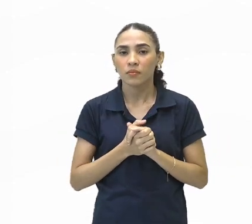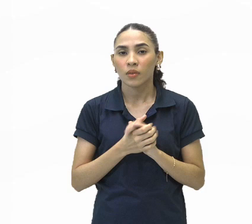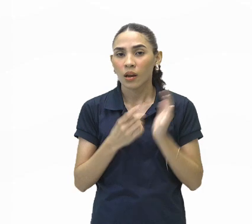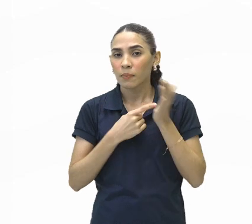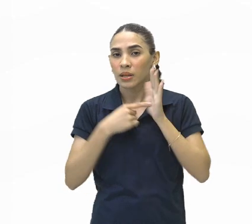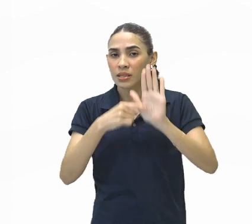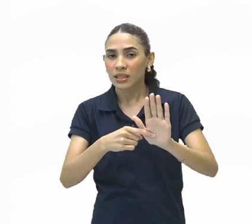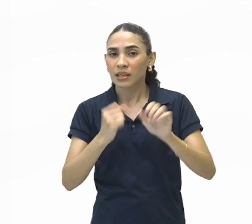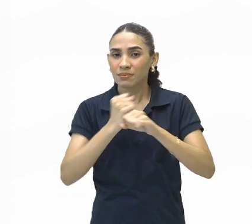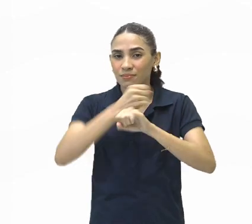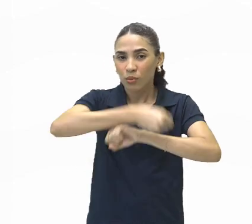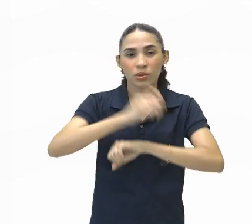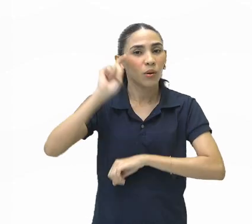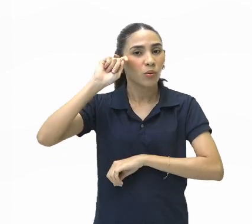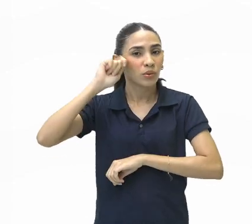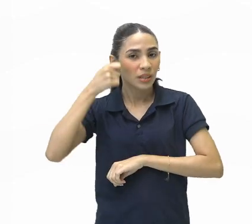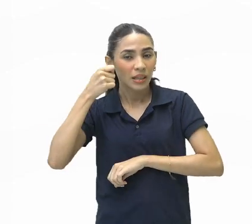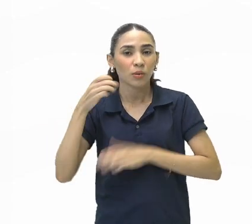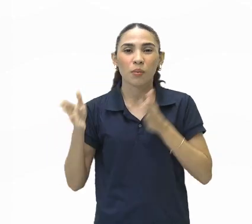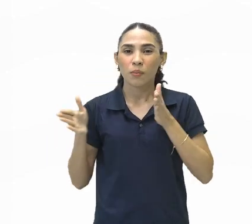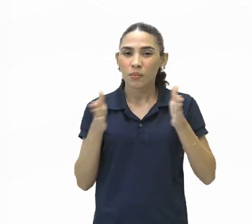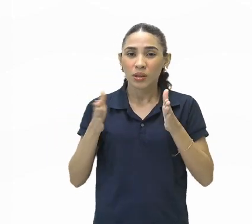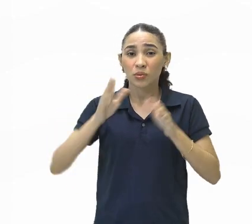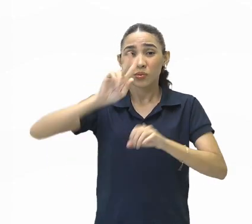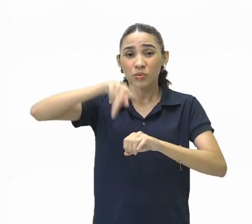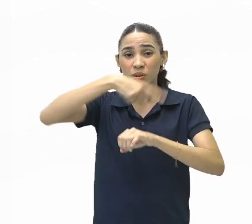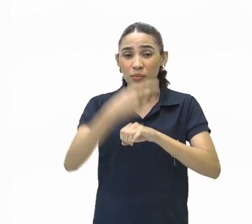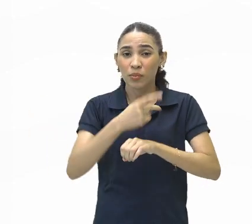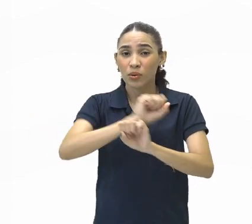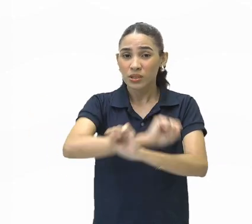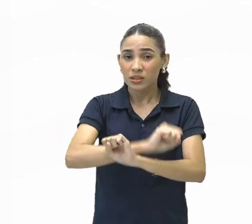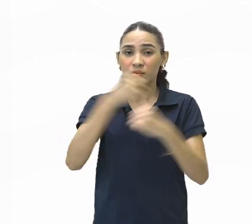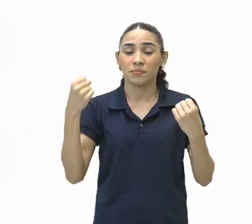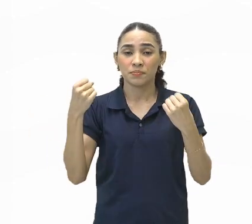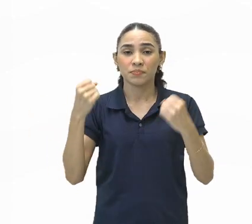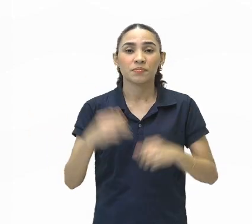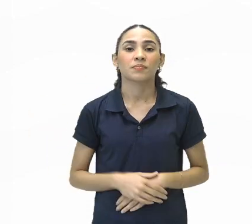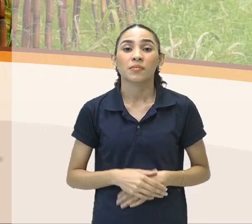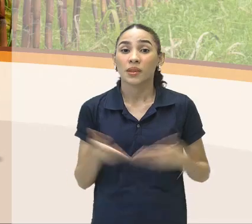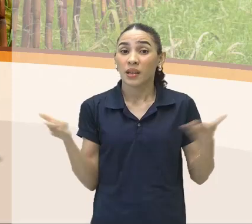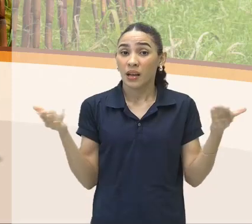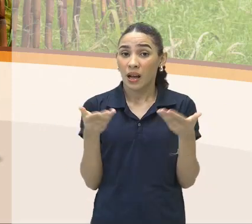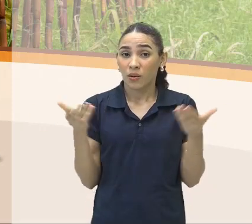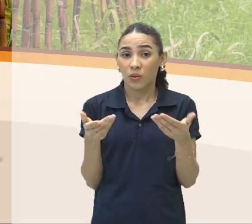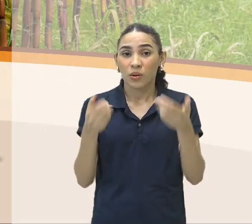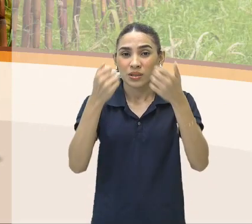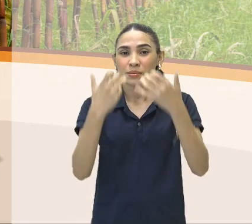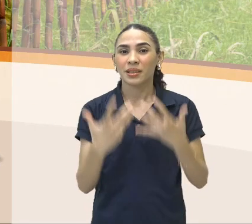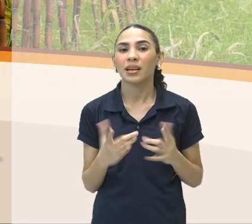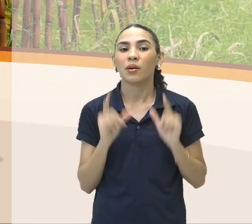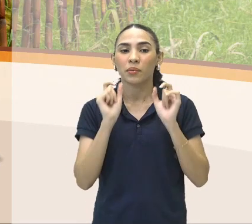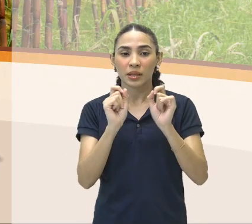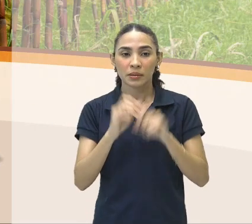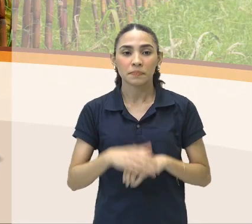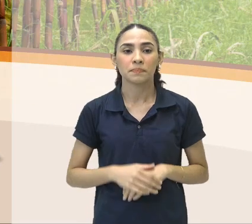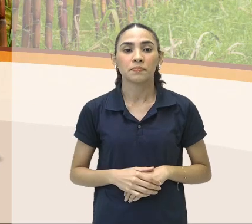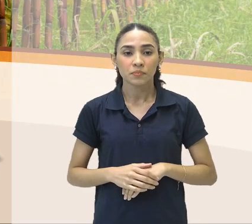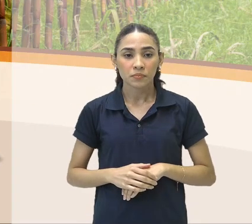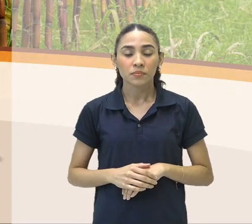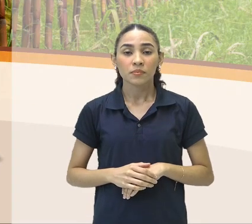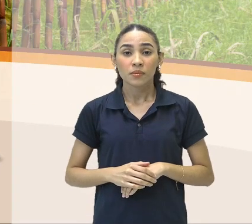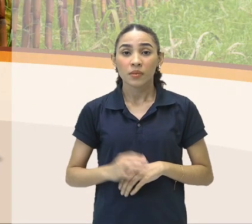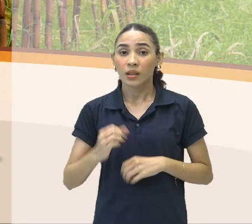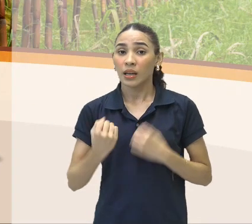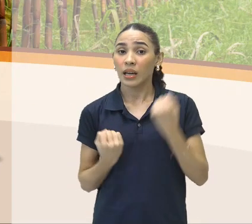aos negros afrodescendentes no período pós-abolição. E agora vamos falar sobre a questão